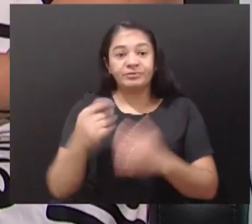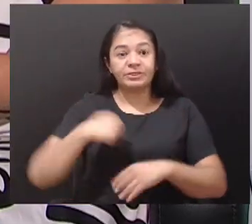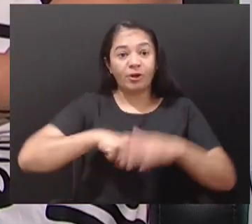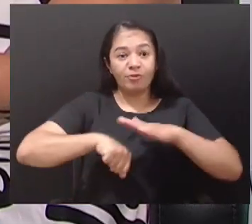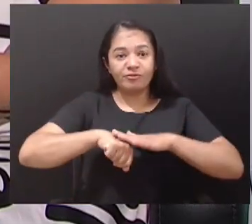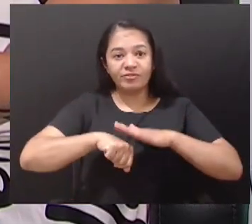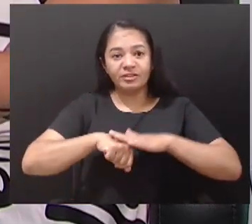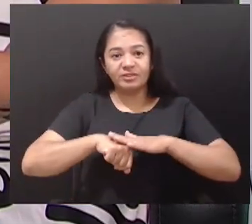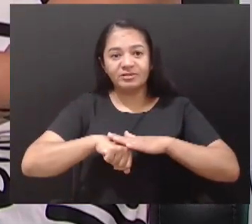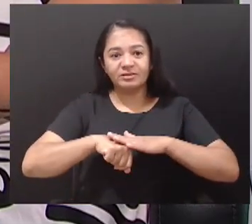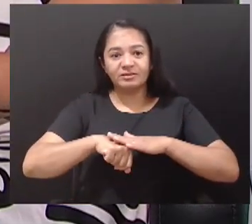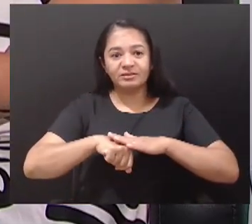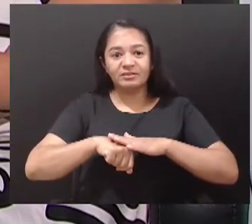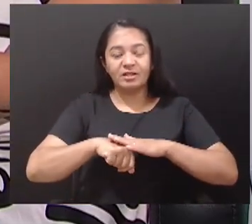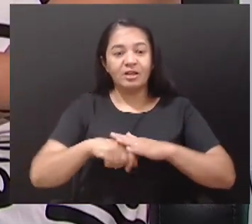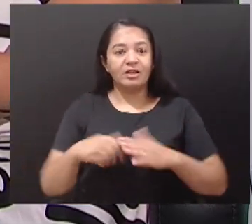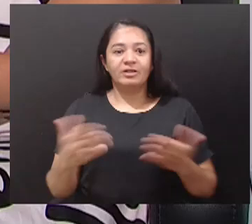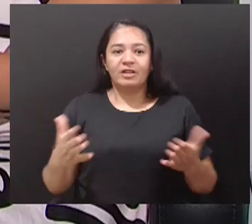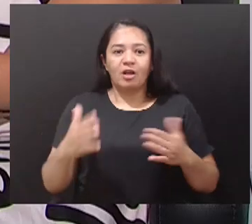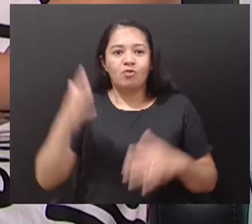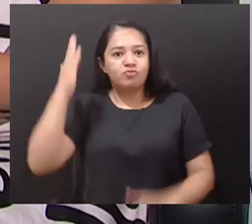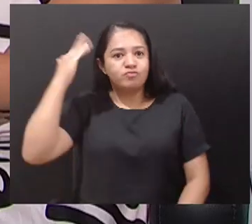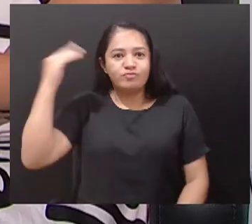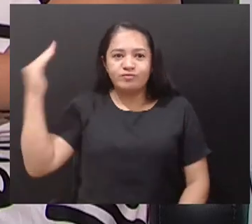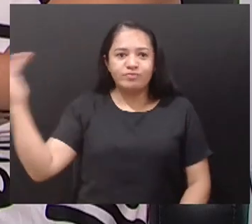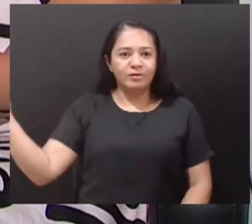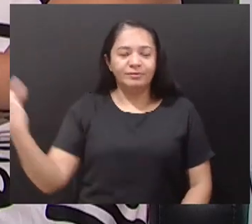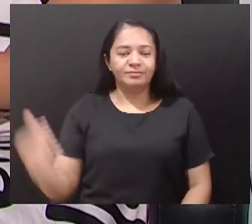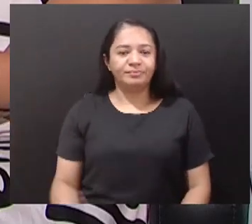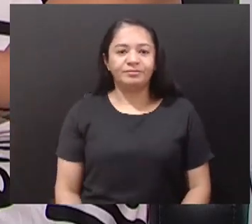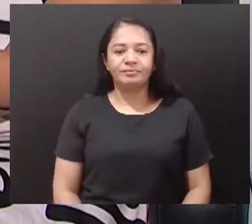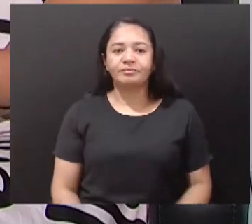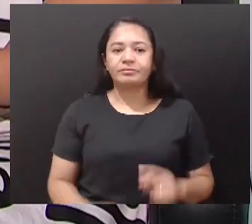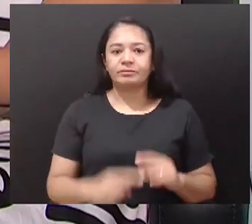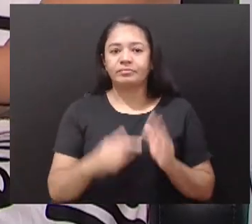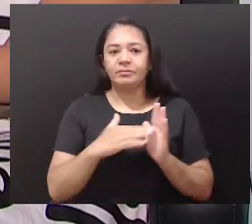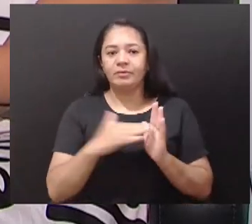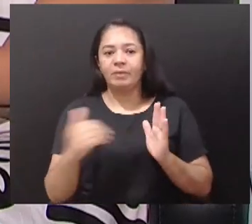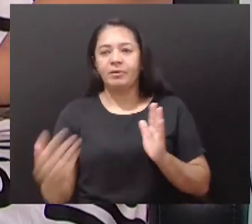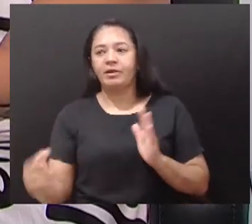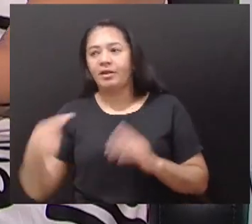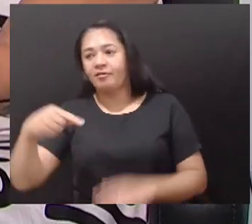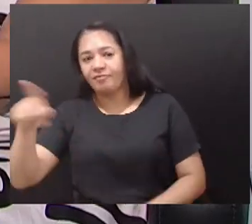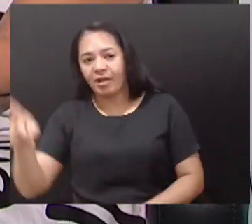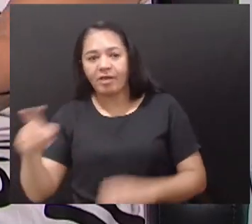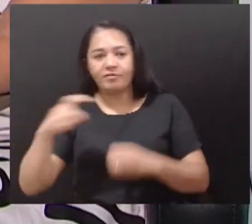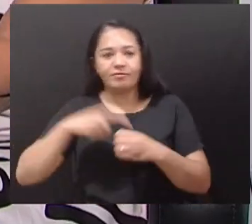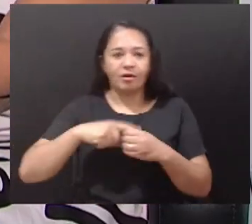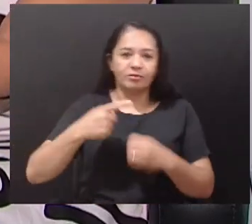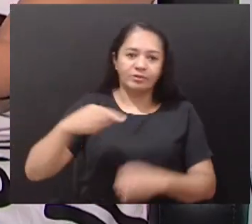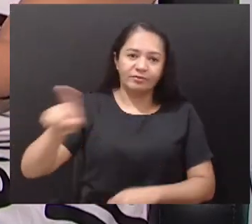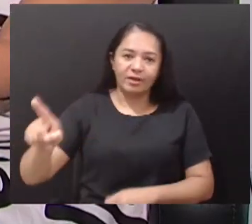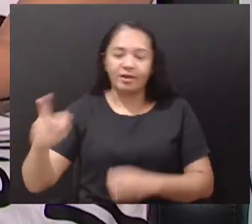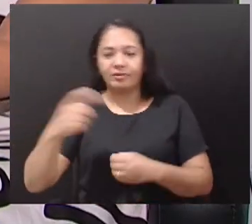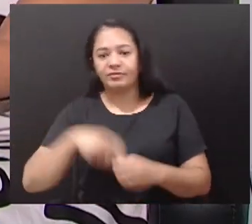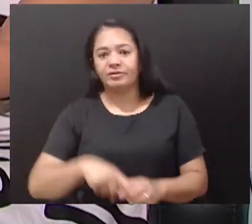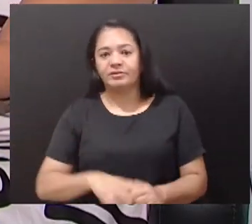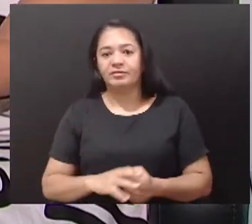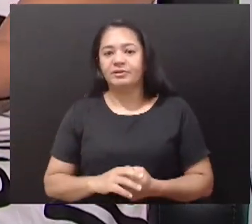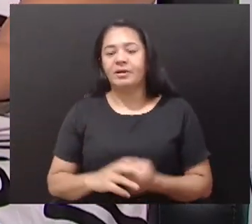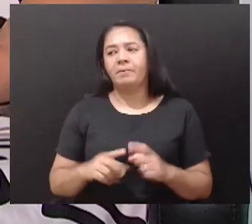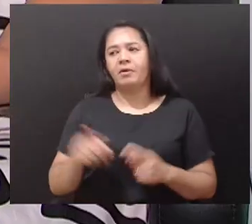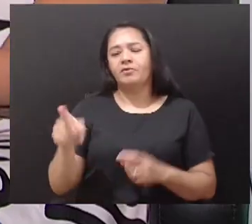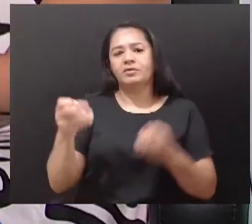em alta, né, cara? Porque a moda, ela vai e volta. Essa que é a verdade, né? Mas, de toda forma, mesmo você falando de